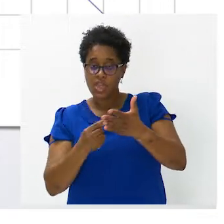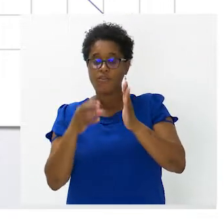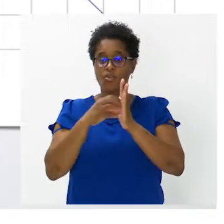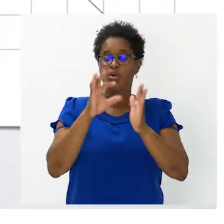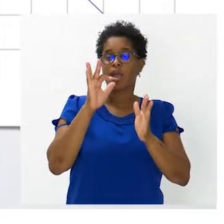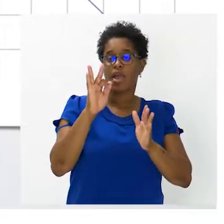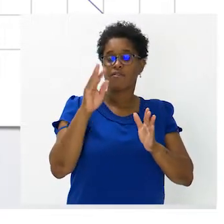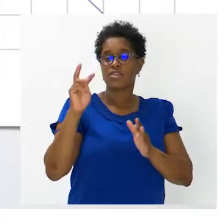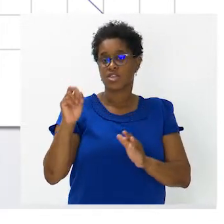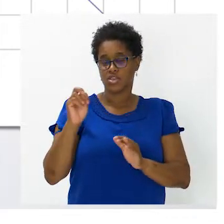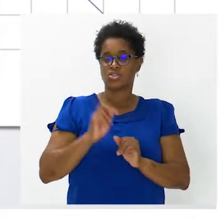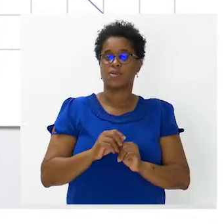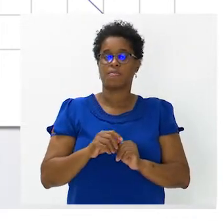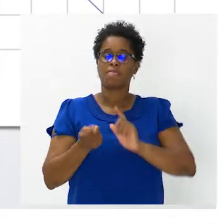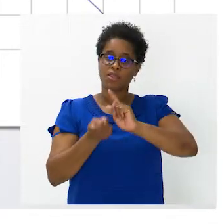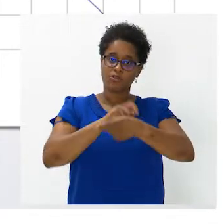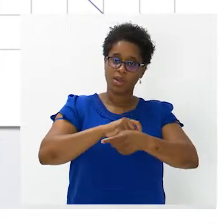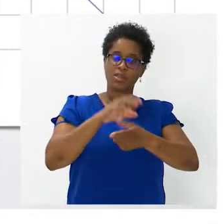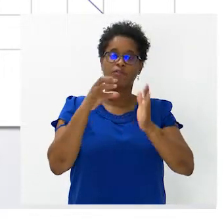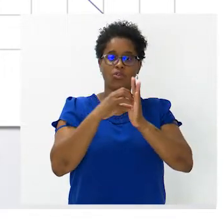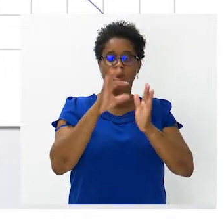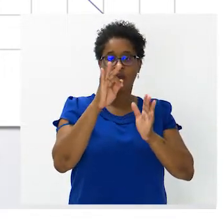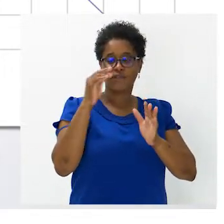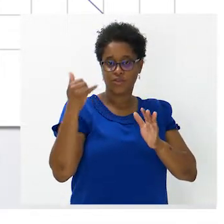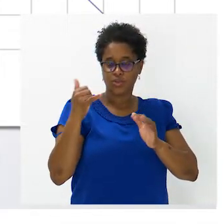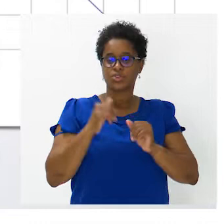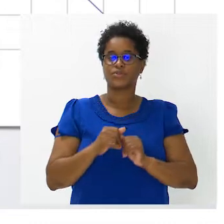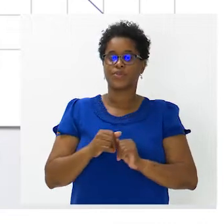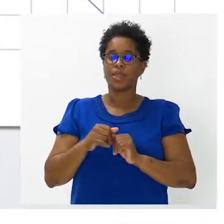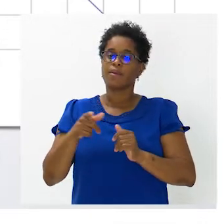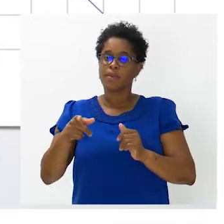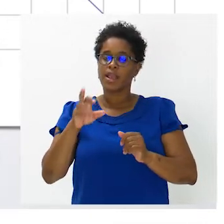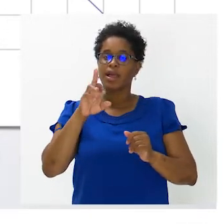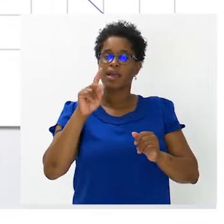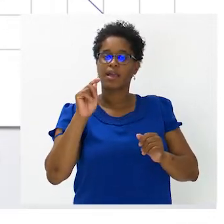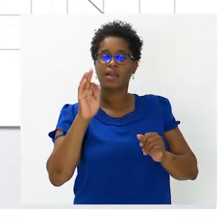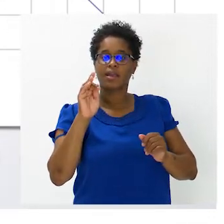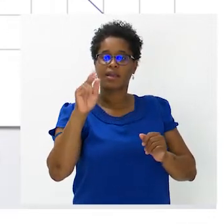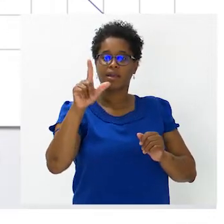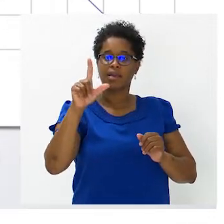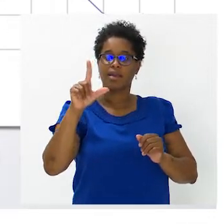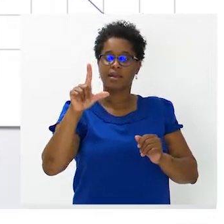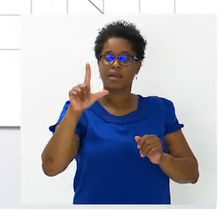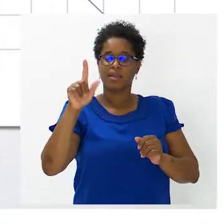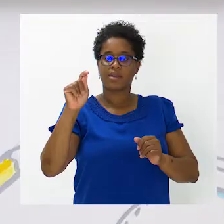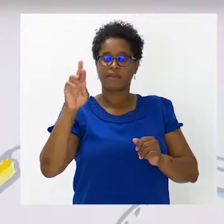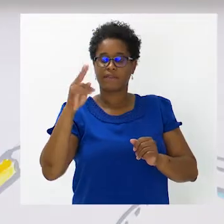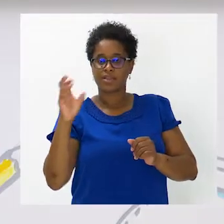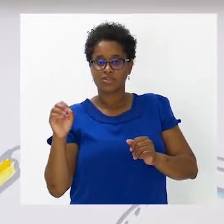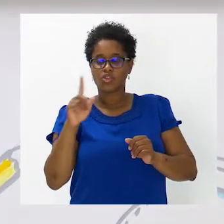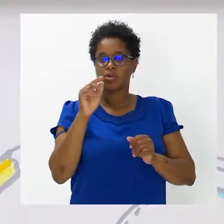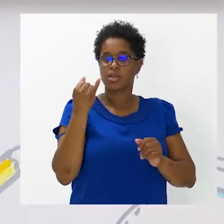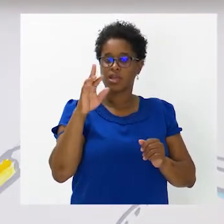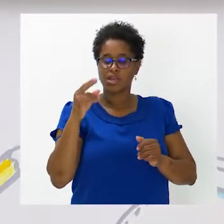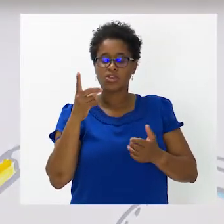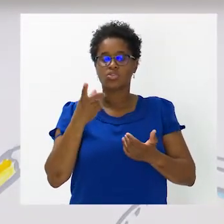figura F3, transformada da figura F2 pela reflexão sobre eixo R2. Ou seja,